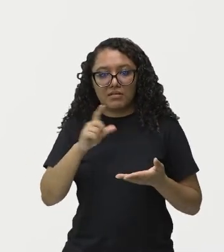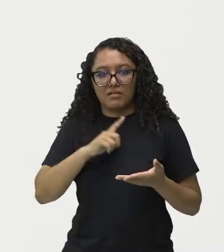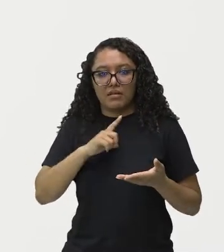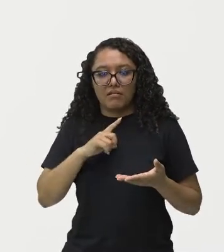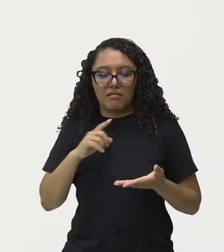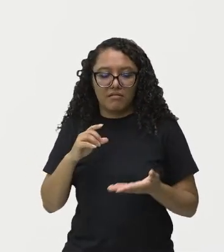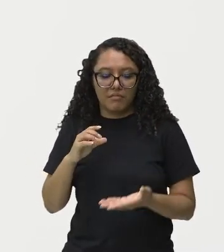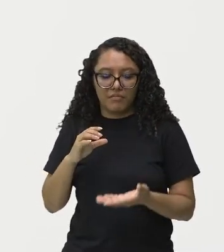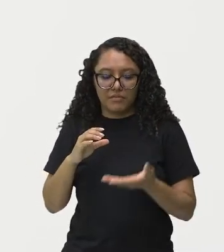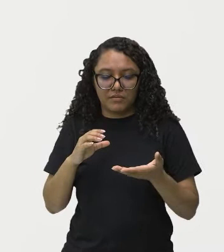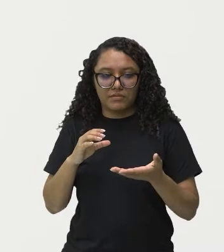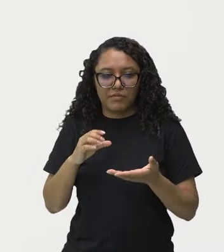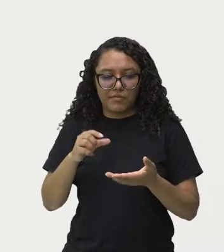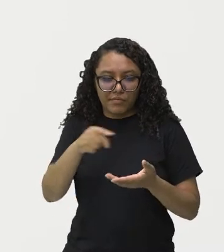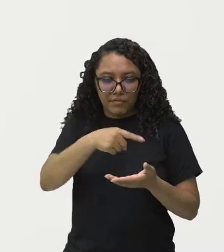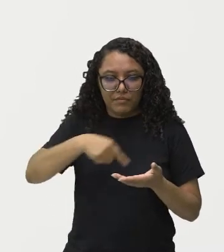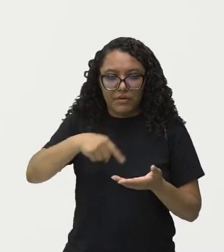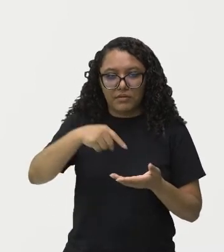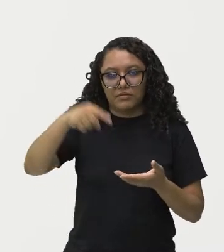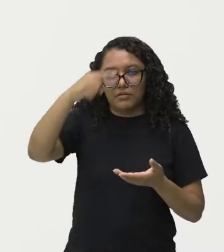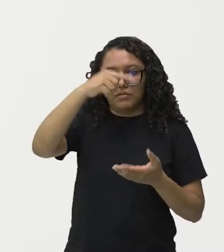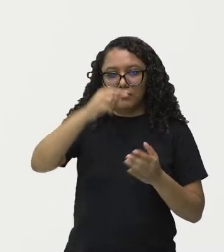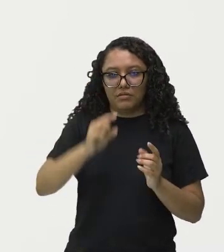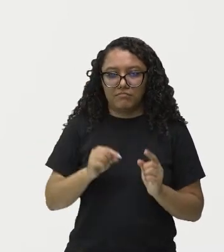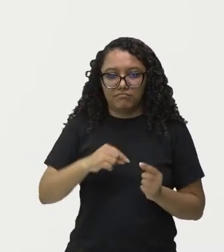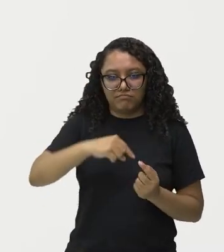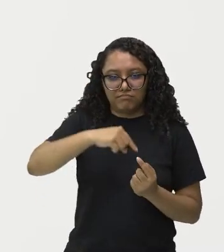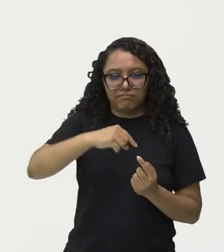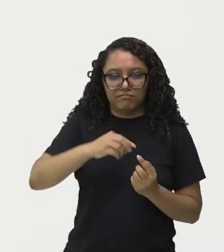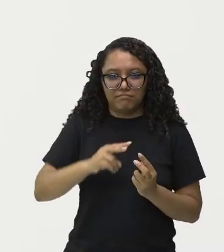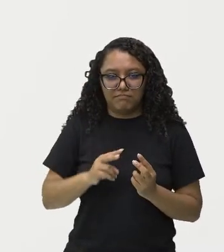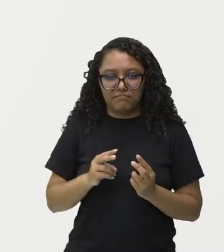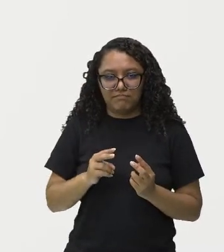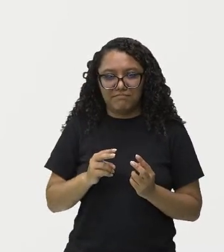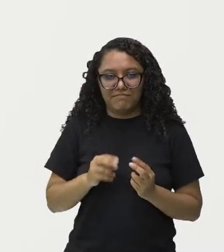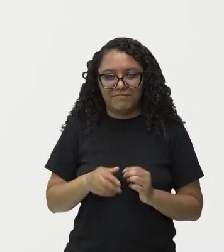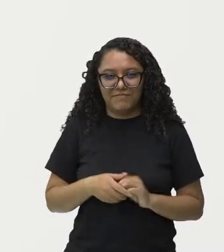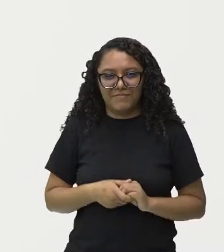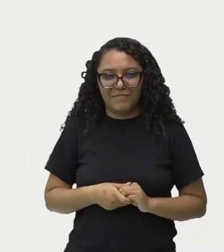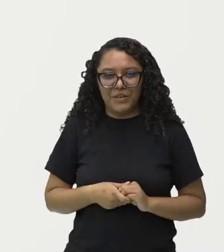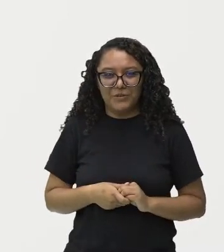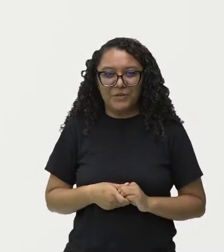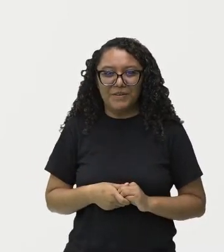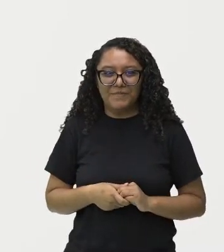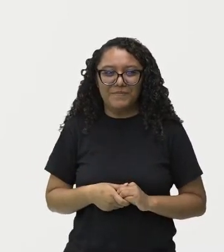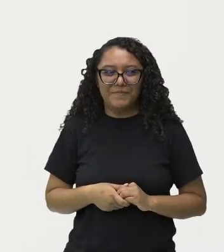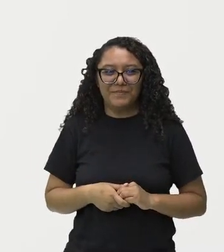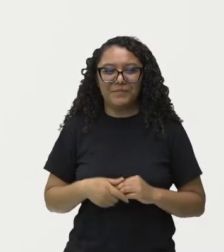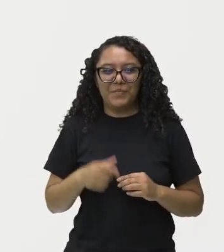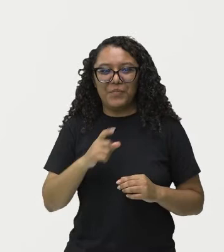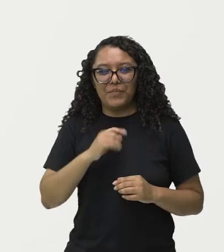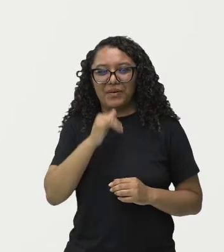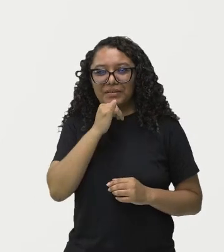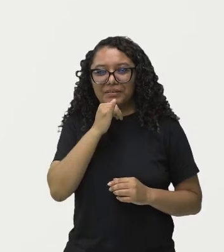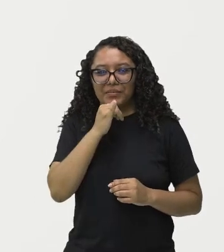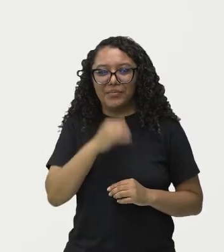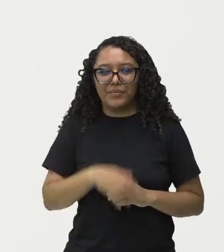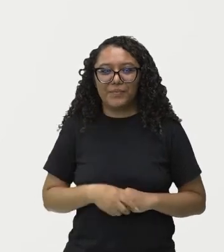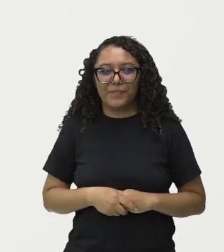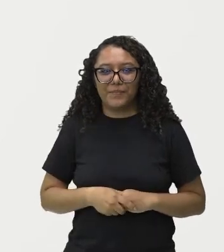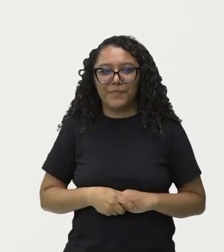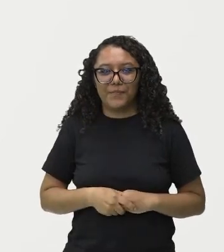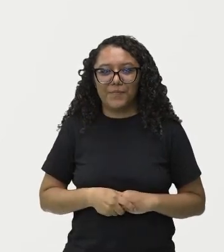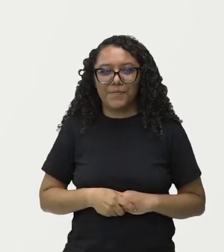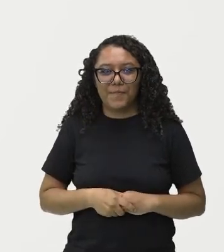topo do cilindro, teremos ocupado todo o volume desse sólido. Então o que ele está dizendo para a